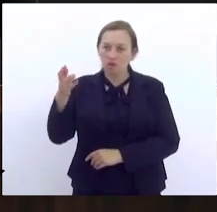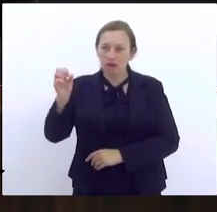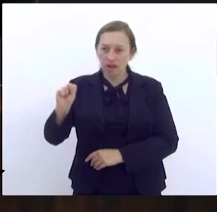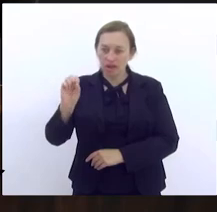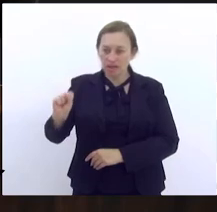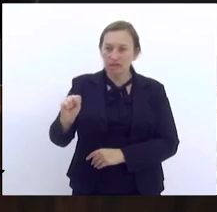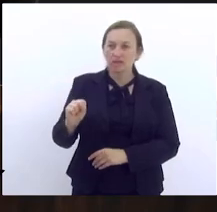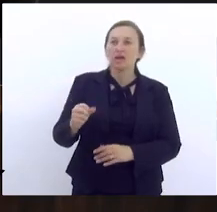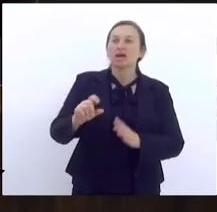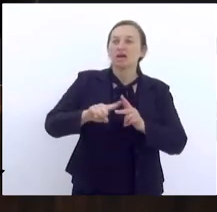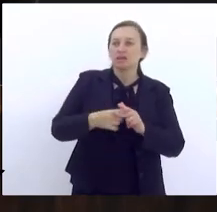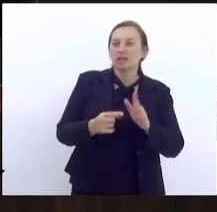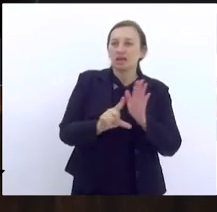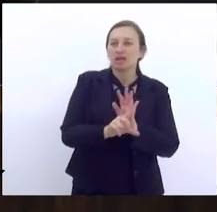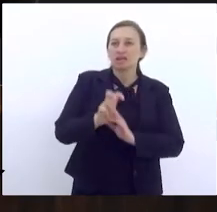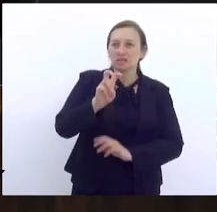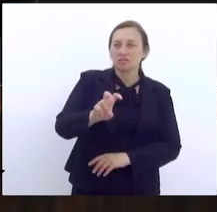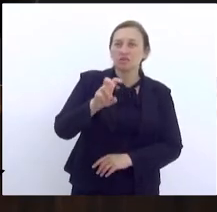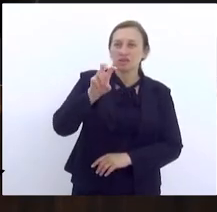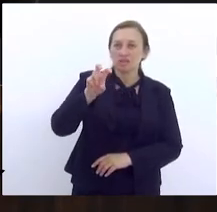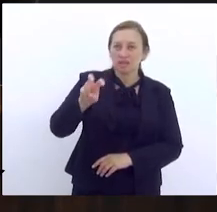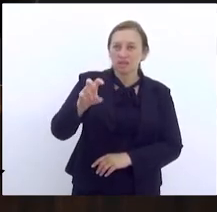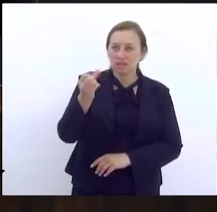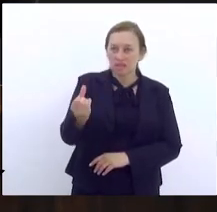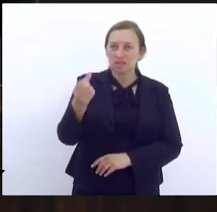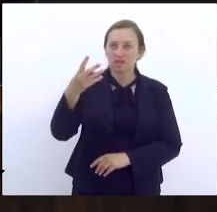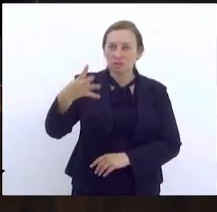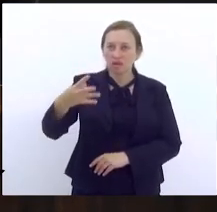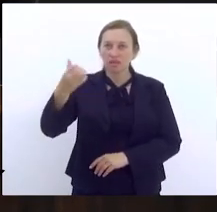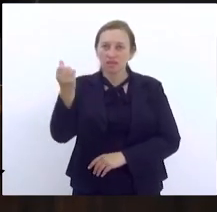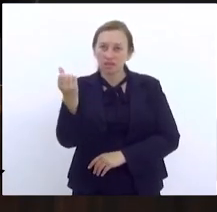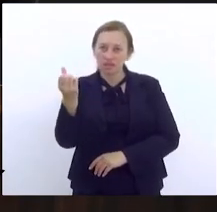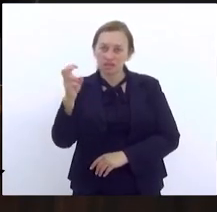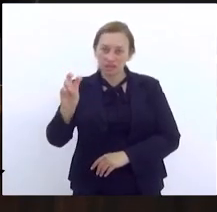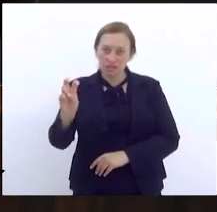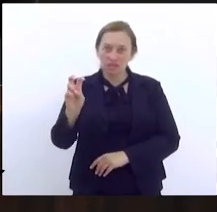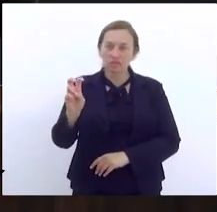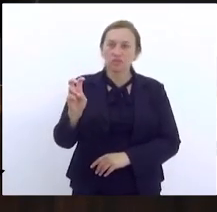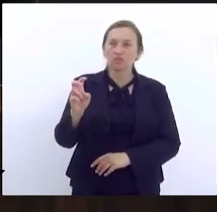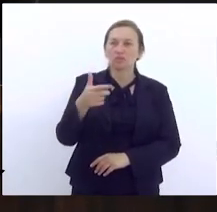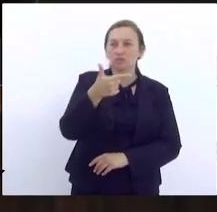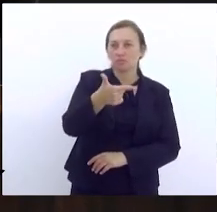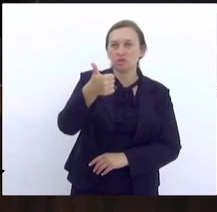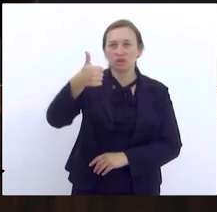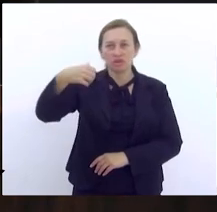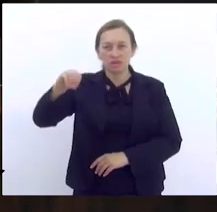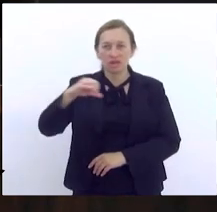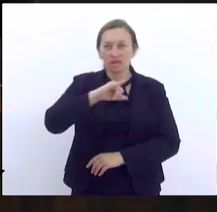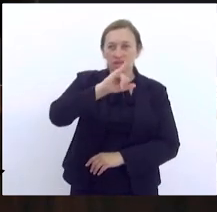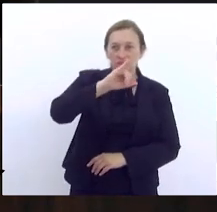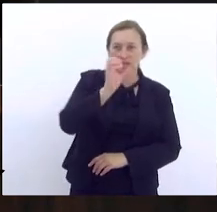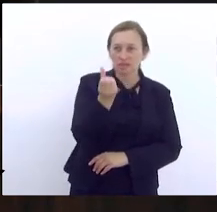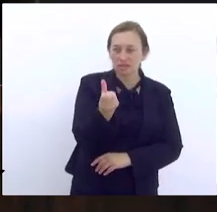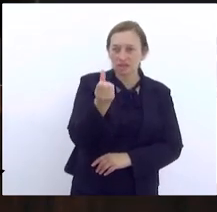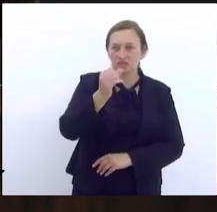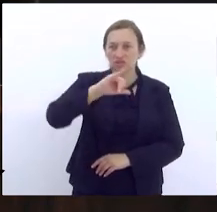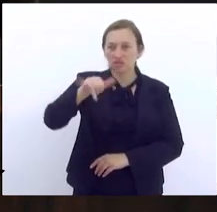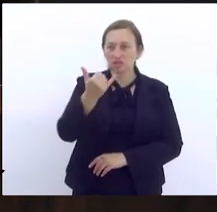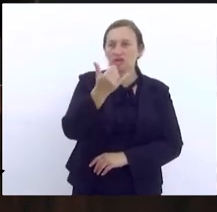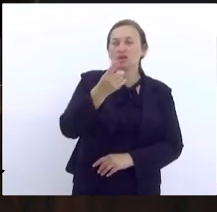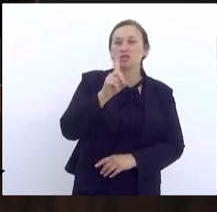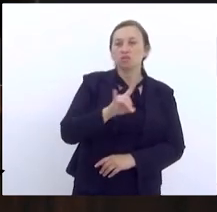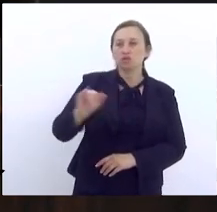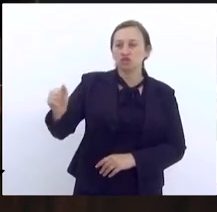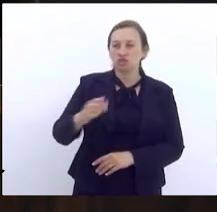altera a lei 5.645 de 6 de janeiro de 2010 para instituir no calendário Oficial do Estado do Rio de Janeiro o Dia do